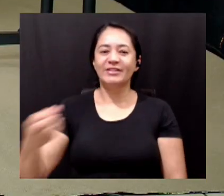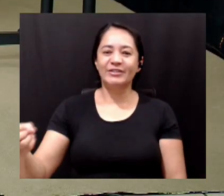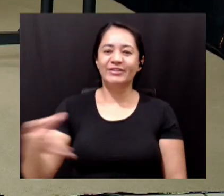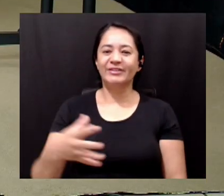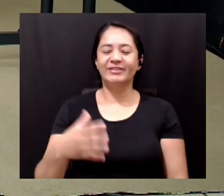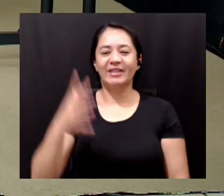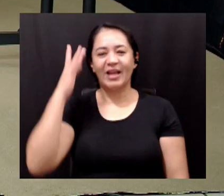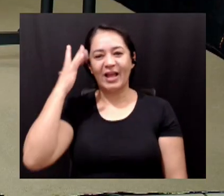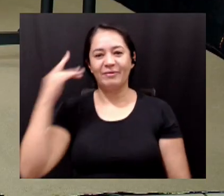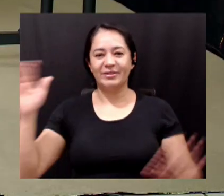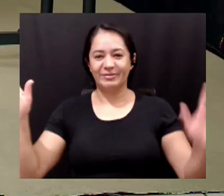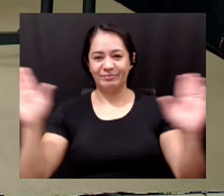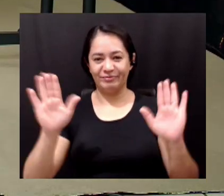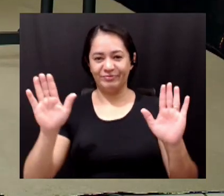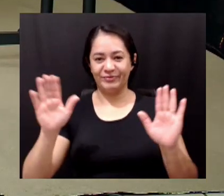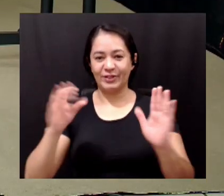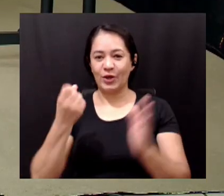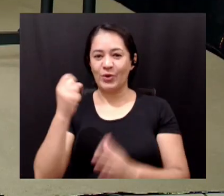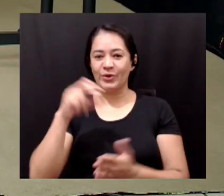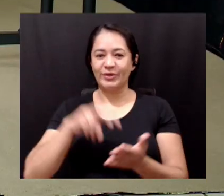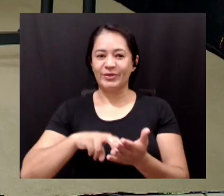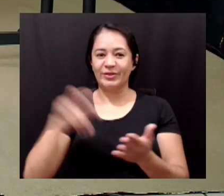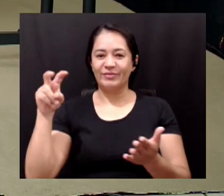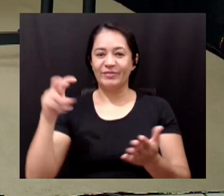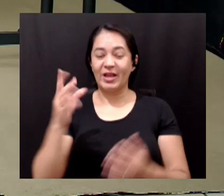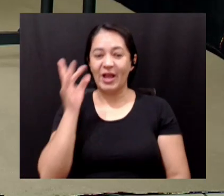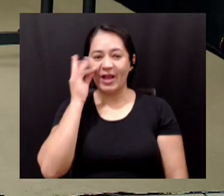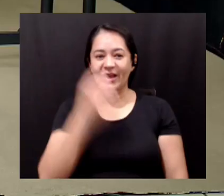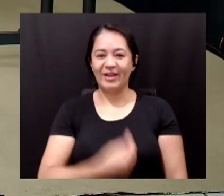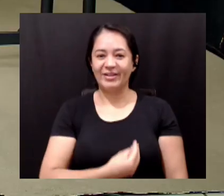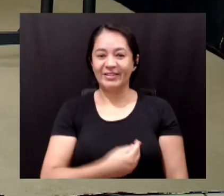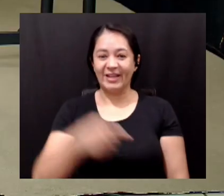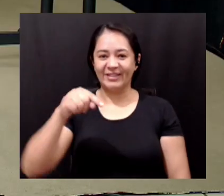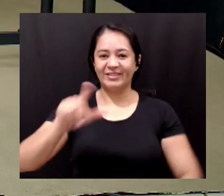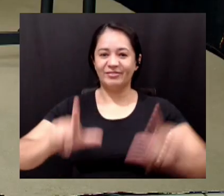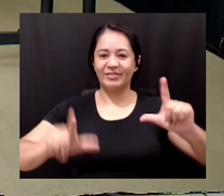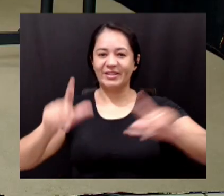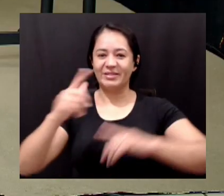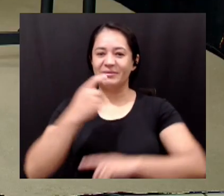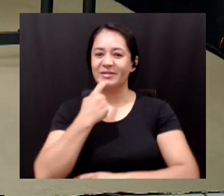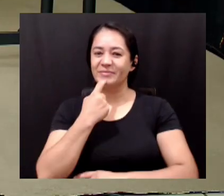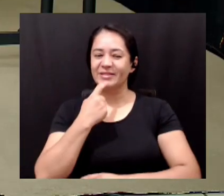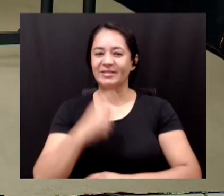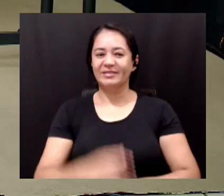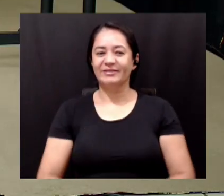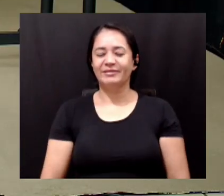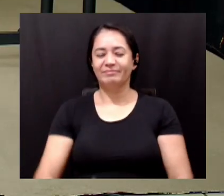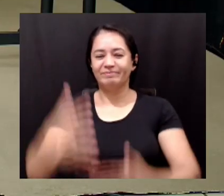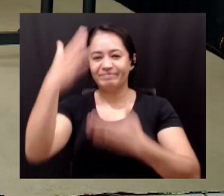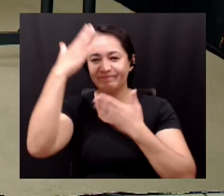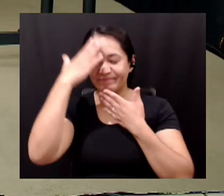partir das 8 da manhã, ao vivo, aqui na TV Câmara Campinas. Muito obrigada mais uma vez a